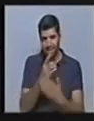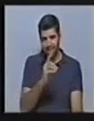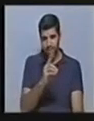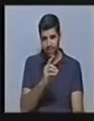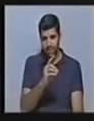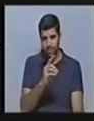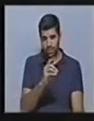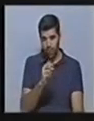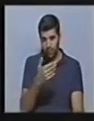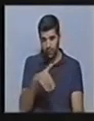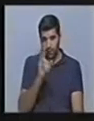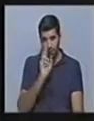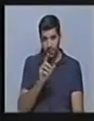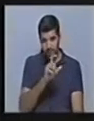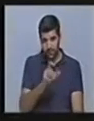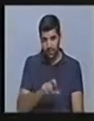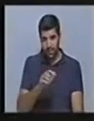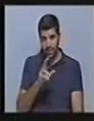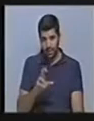Vamos ver então.